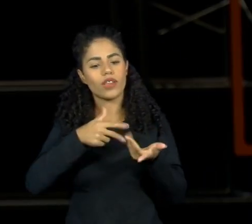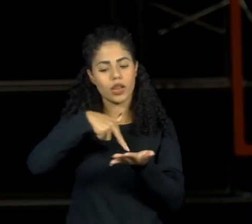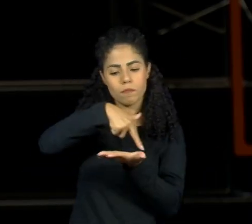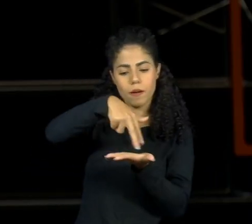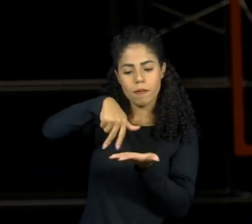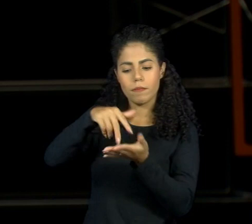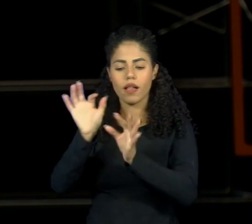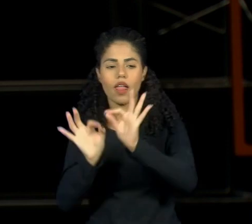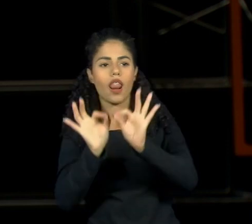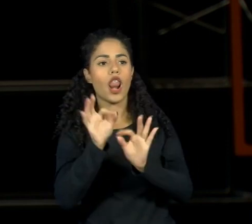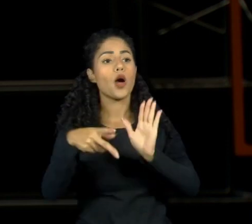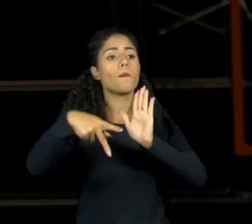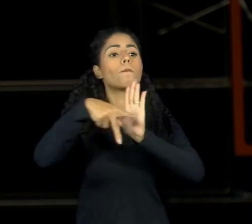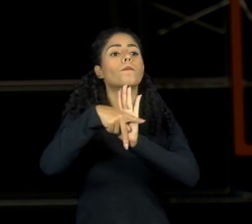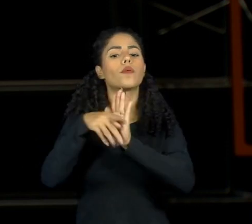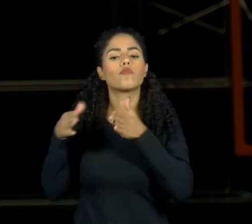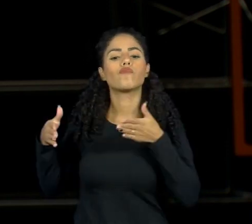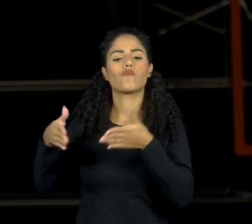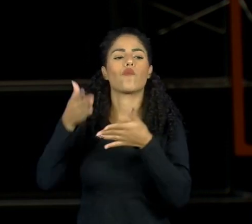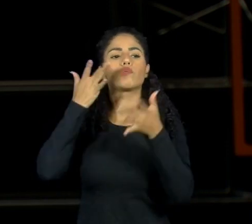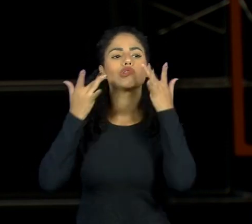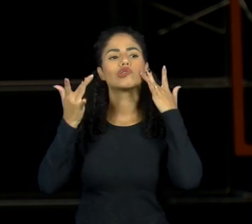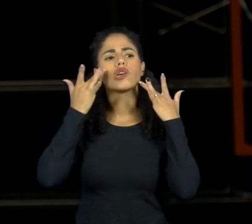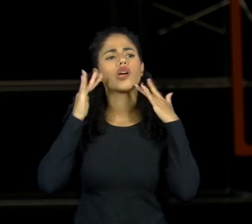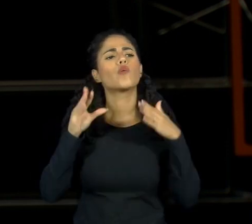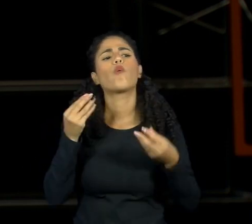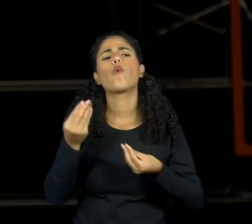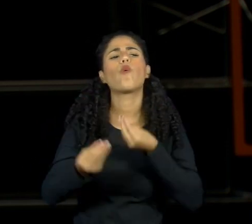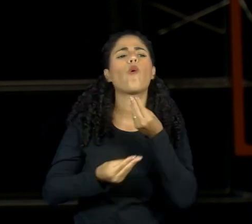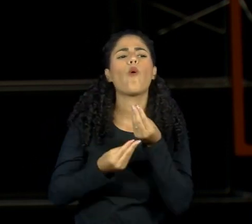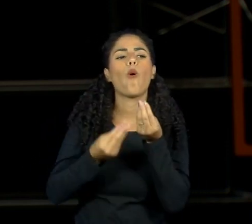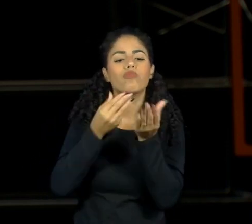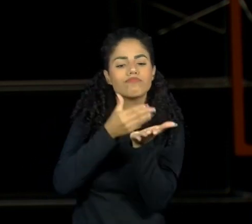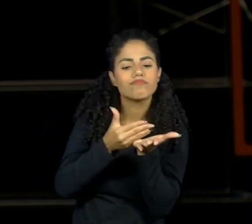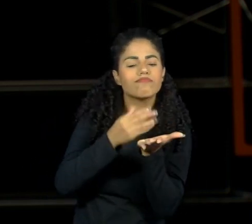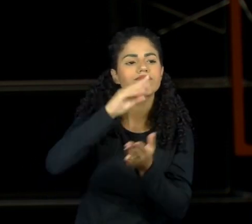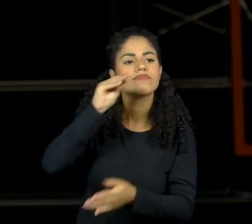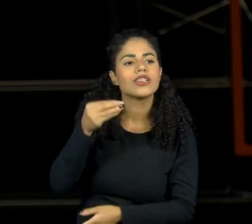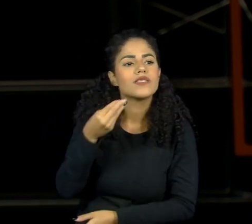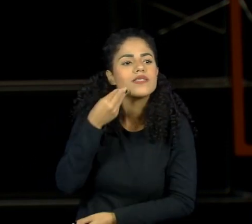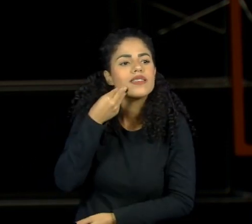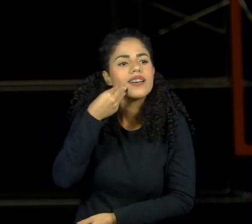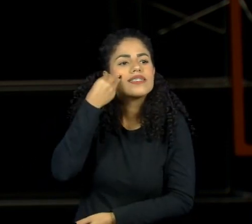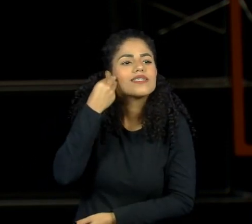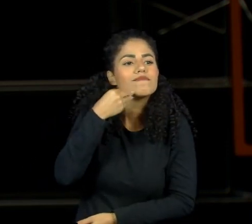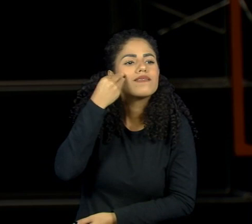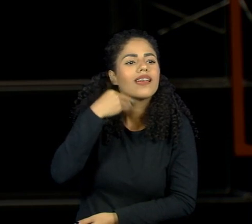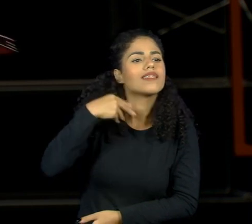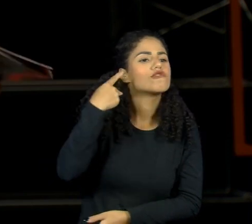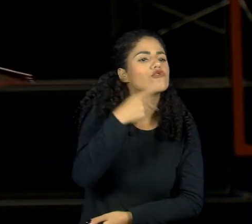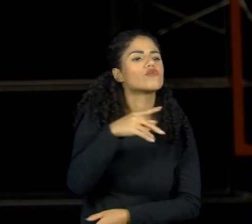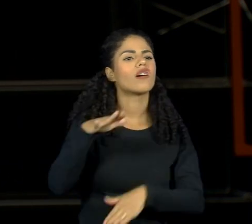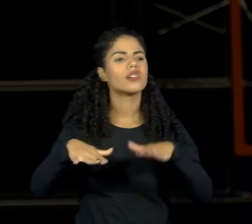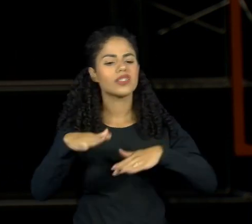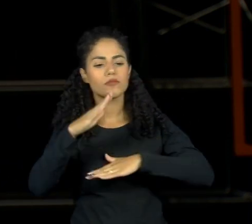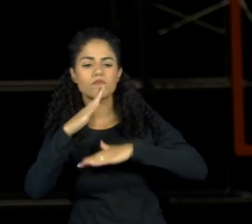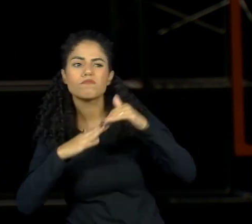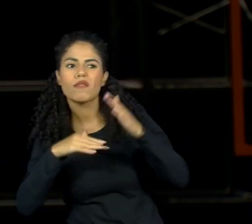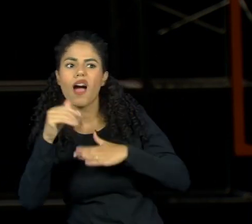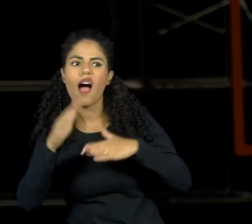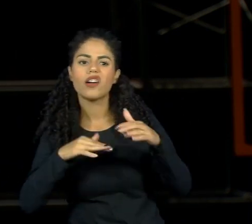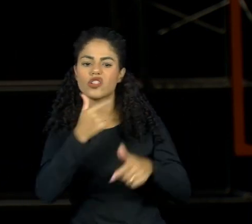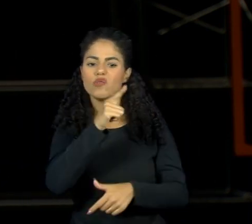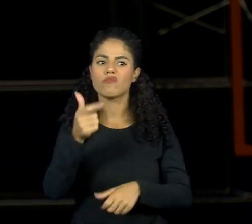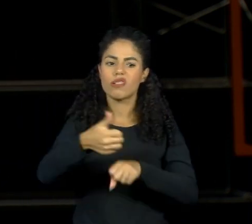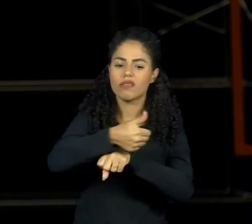espetáculos de teatro. Foi. Como é que foram essas primeiras experiências? Que geralmente você lida com atores que não têm muita prática, não têm